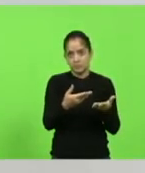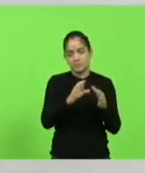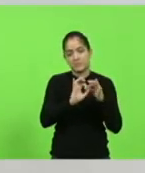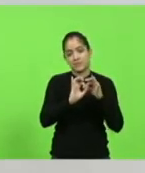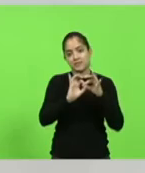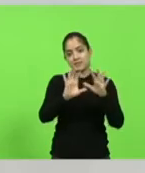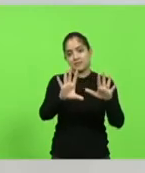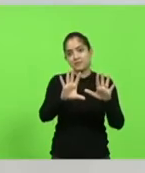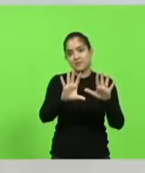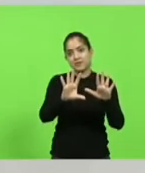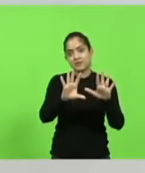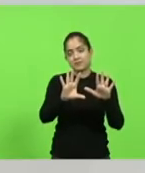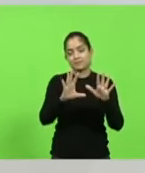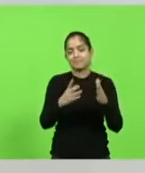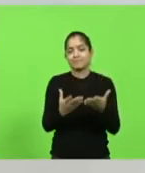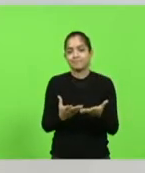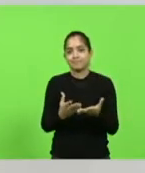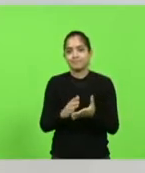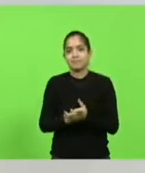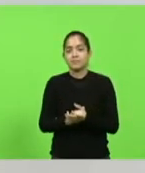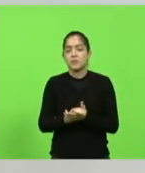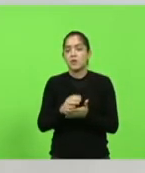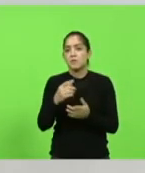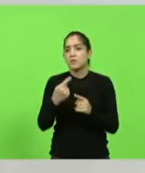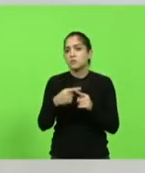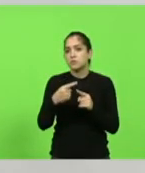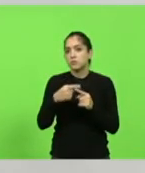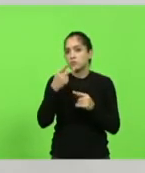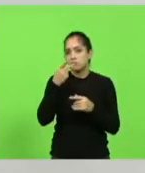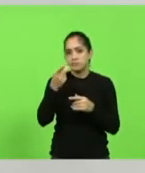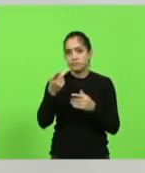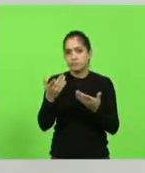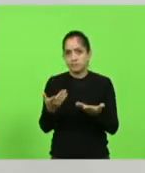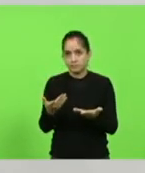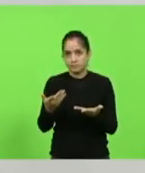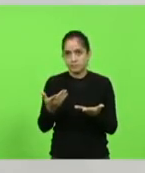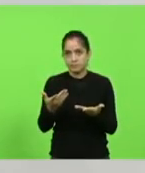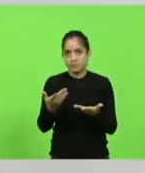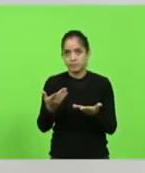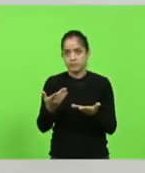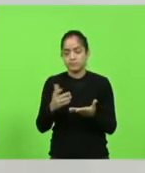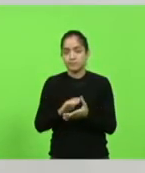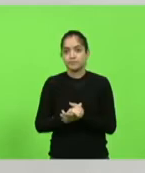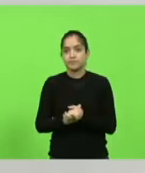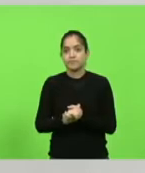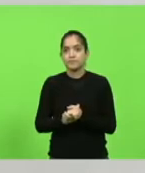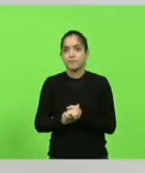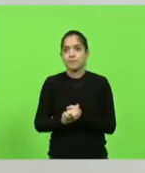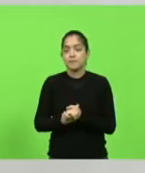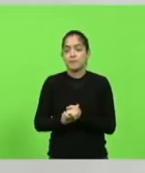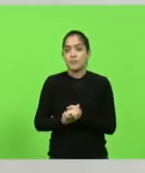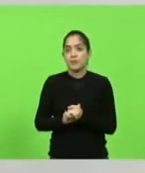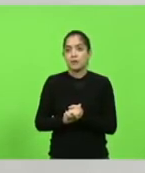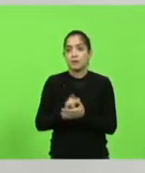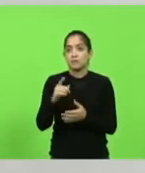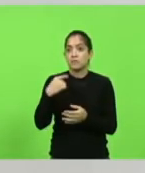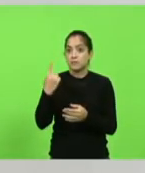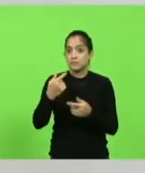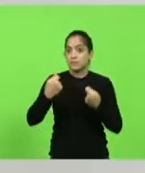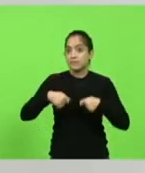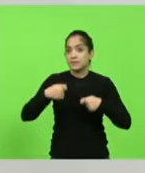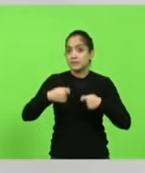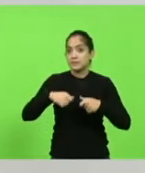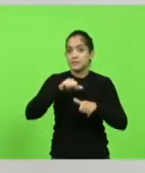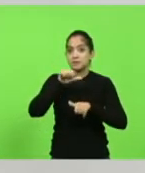o governador. Por que eu falo isso, relacionado à questão do STF? Nós precisamos